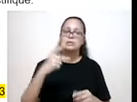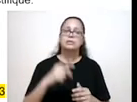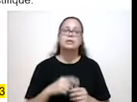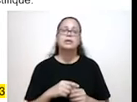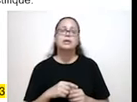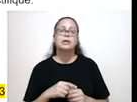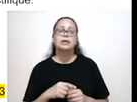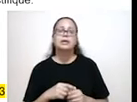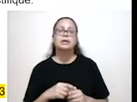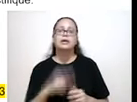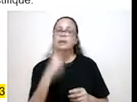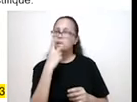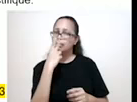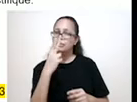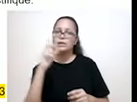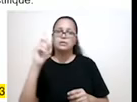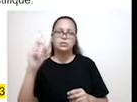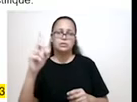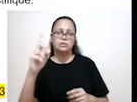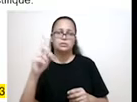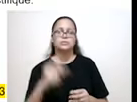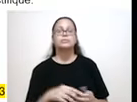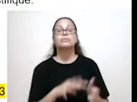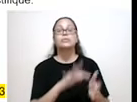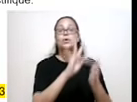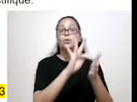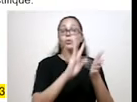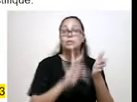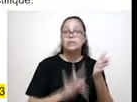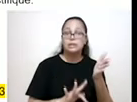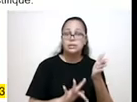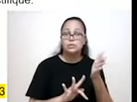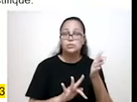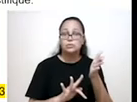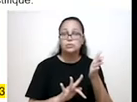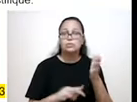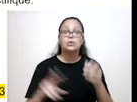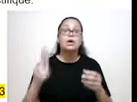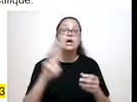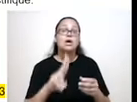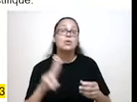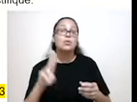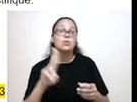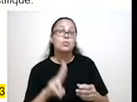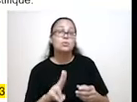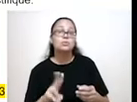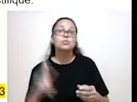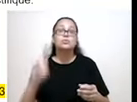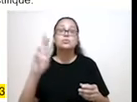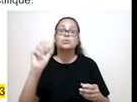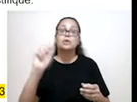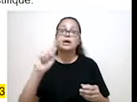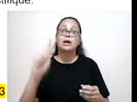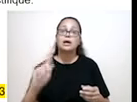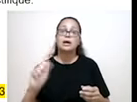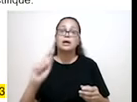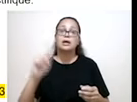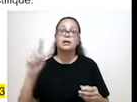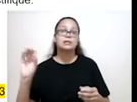texto. De acordo com o texto, é o uso da razão que diferencia os homens dos